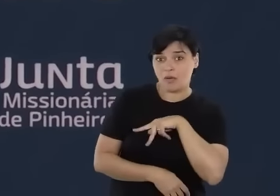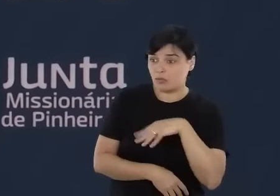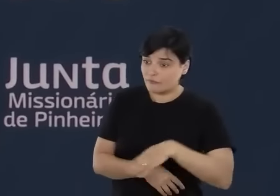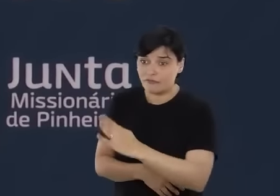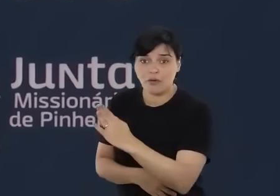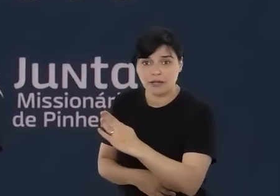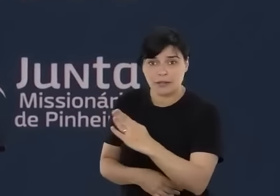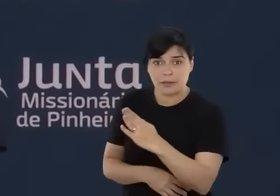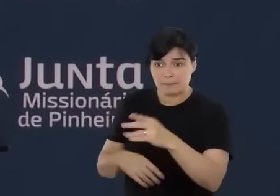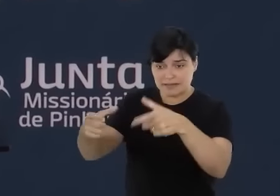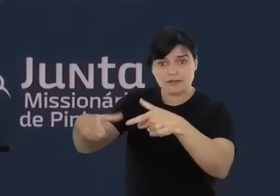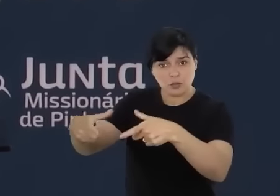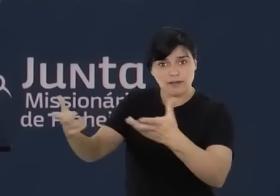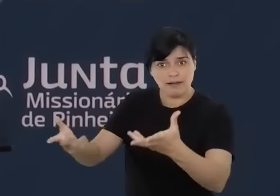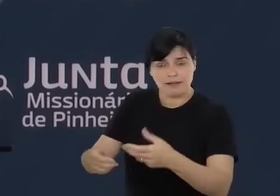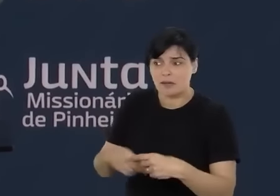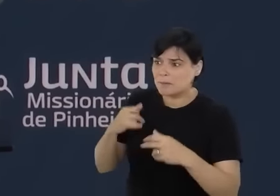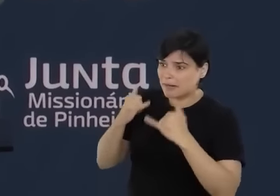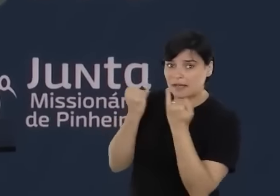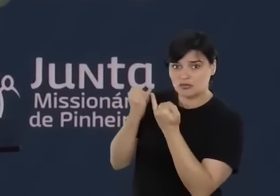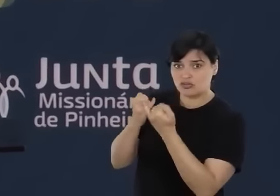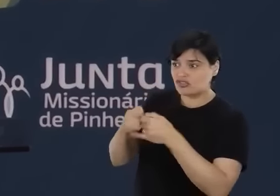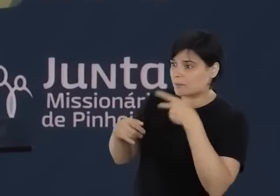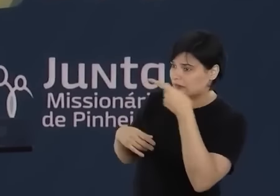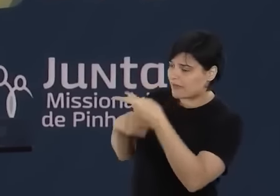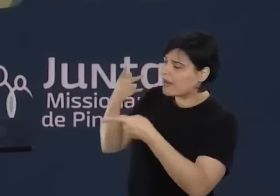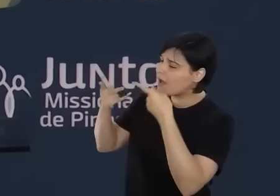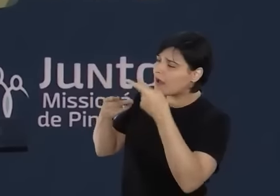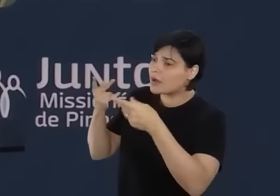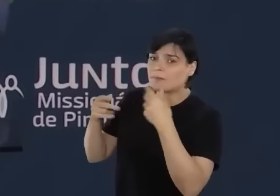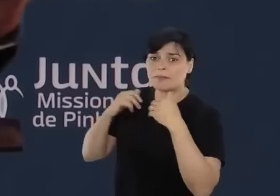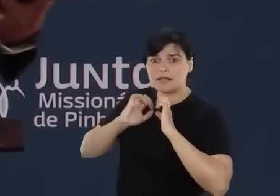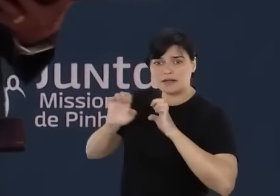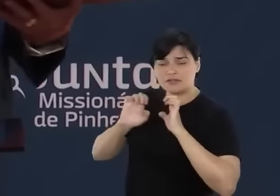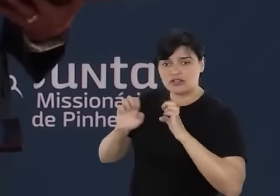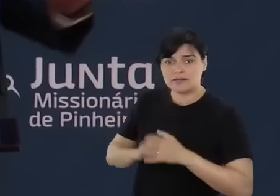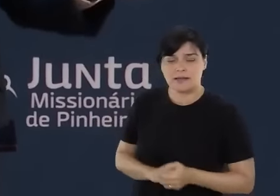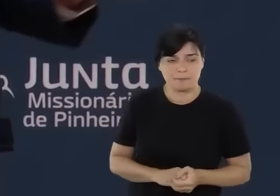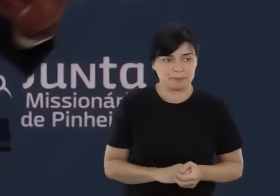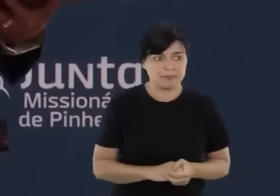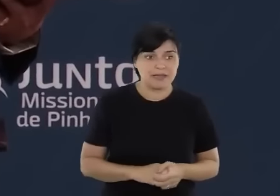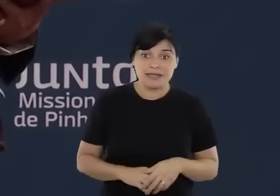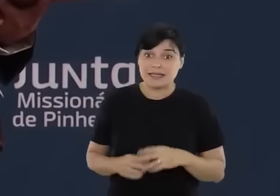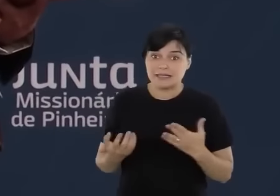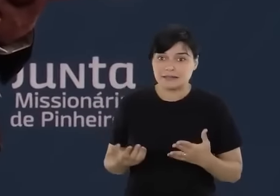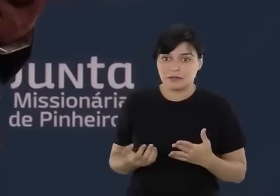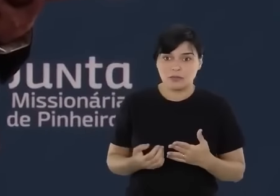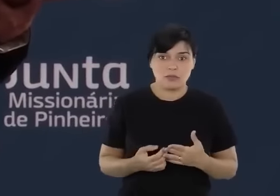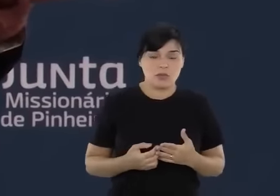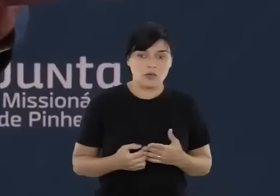texto que alguns dos filósofos epicureus históricos contendiam com ele quem é esses homens no que eles